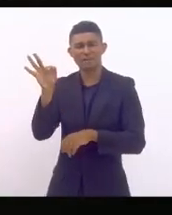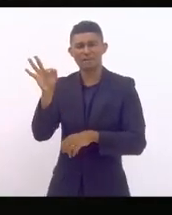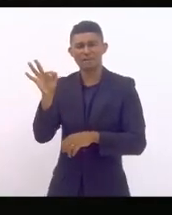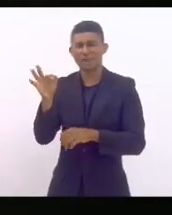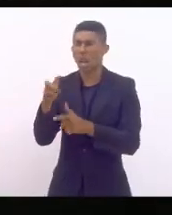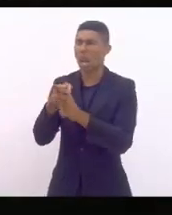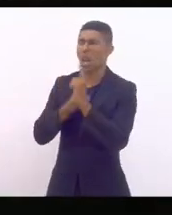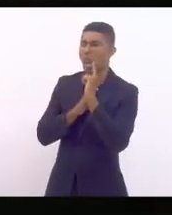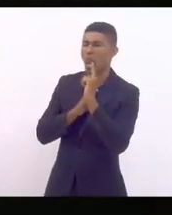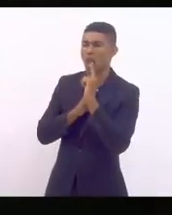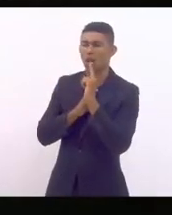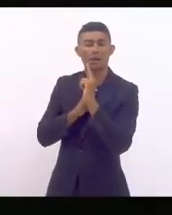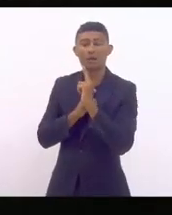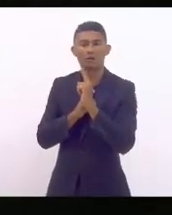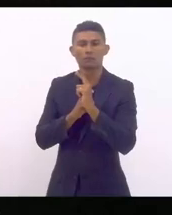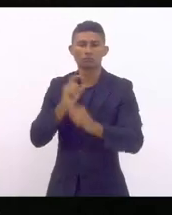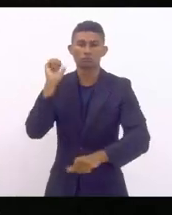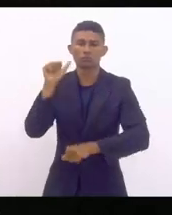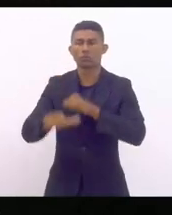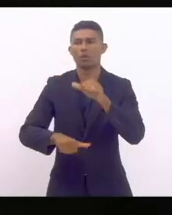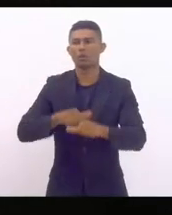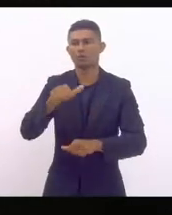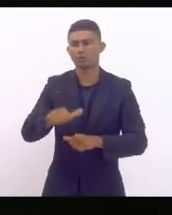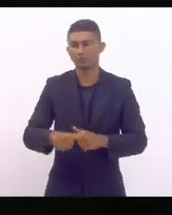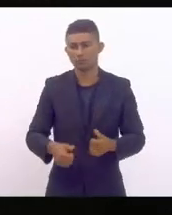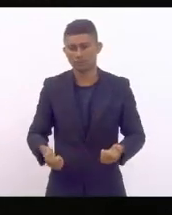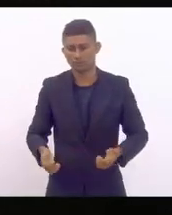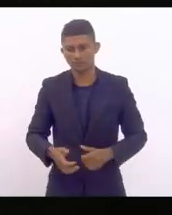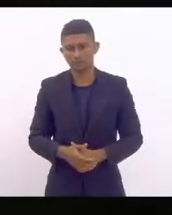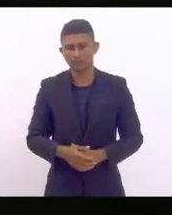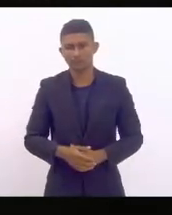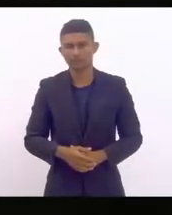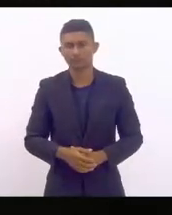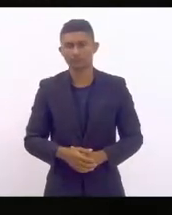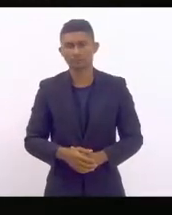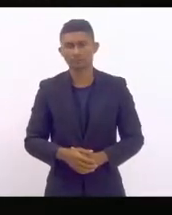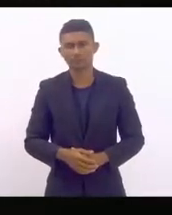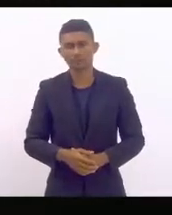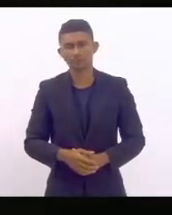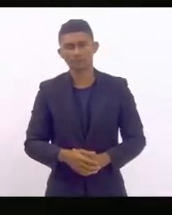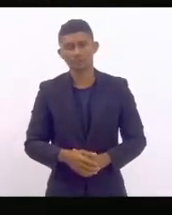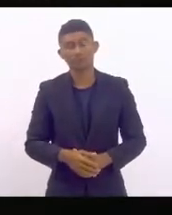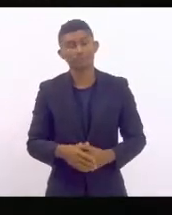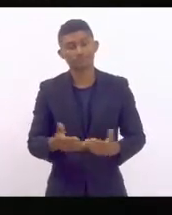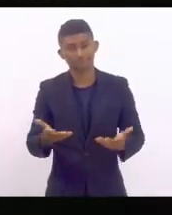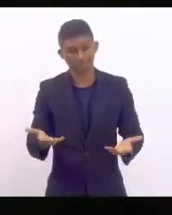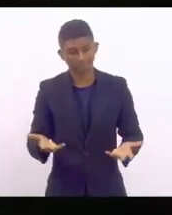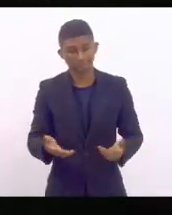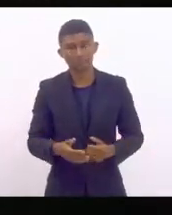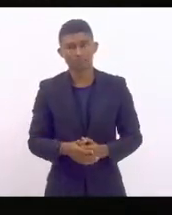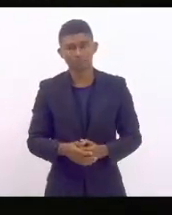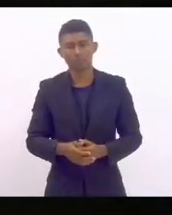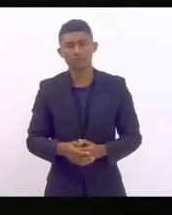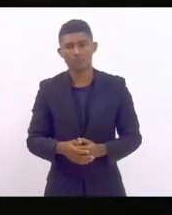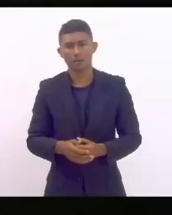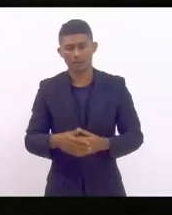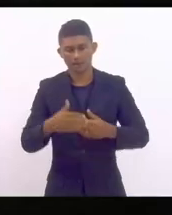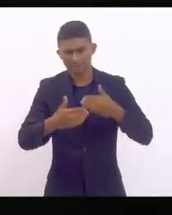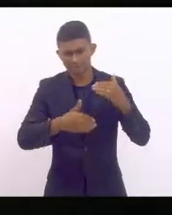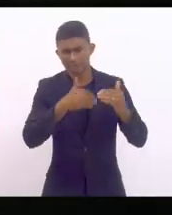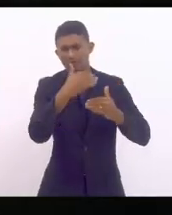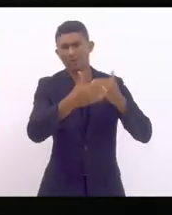e não só isto é apesar de se ter tido um grande